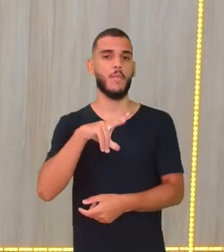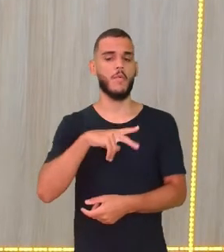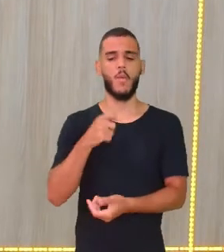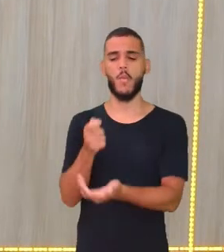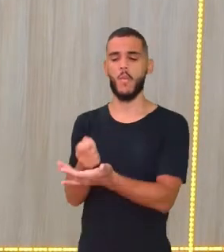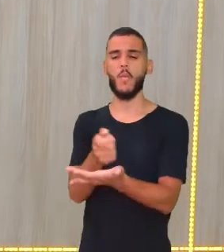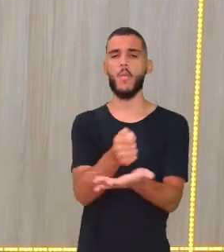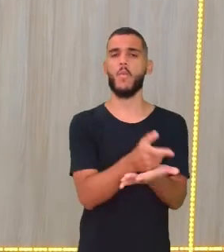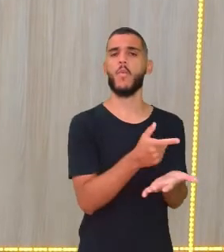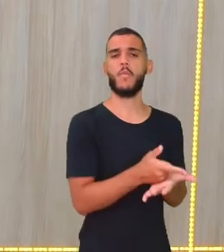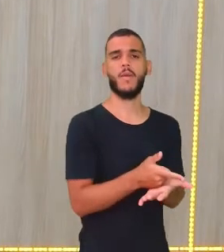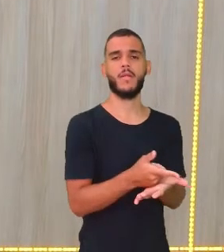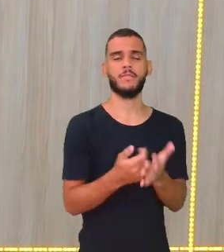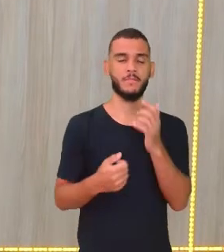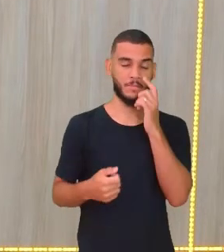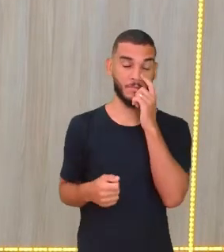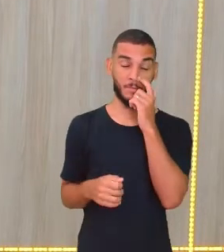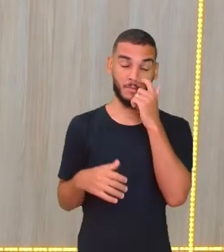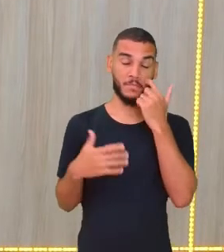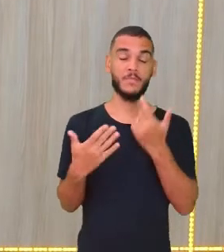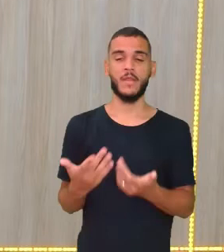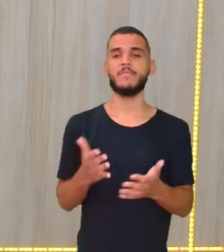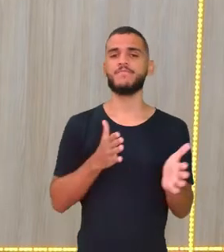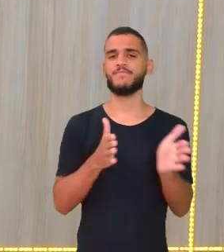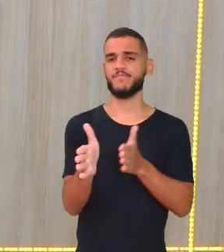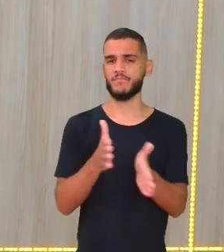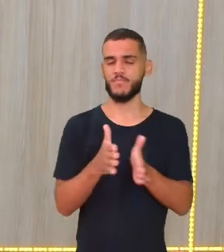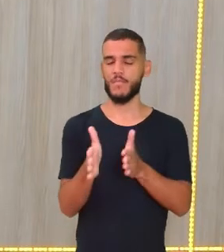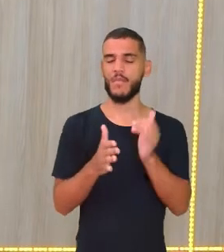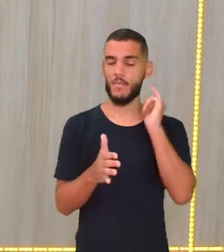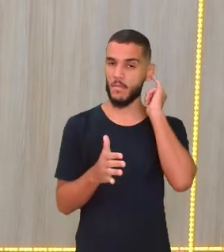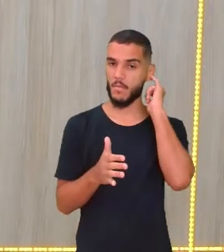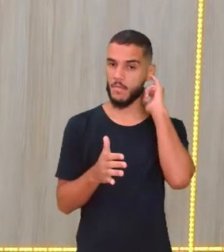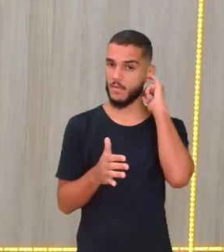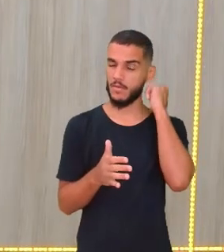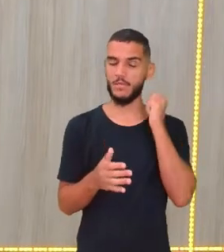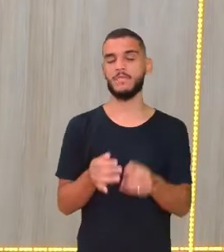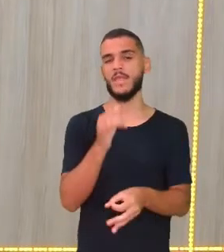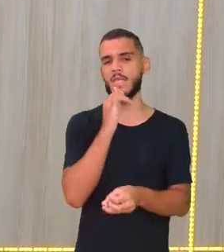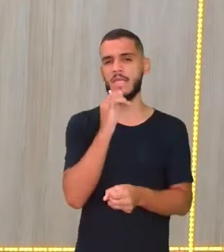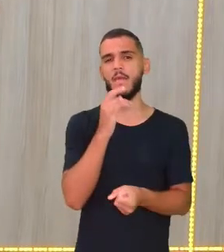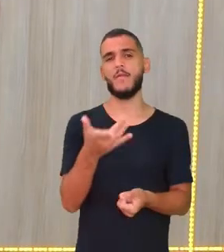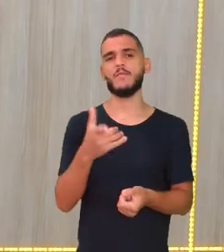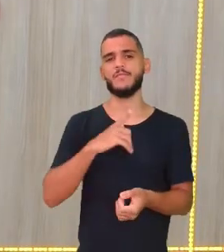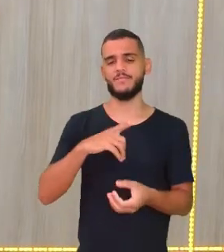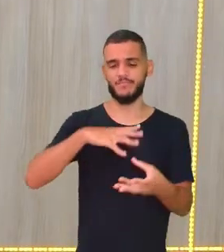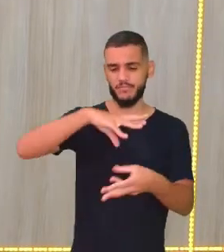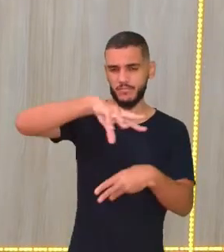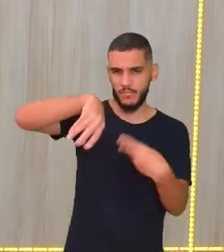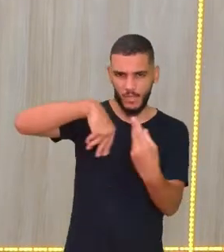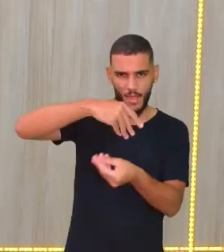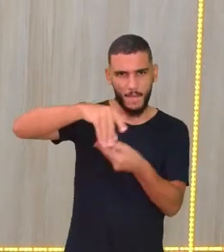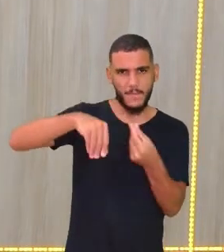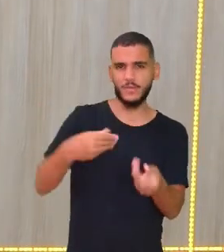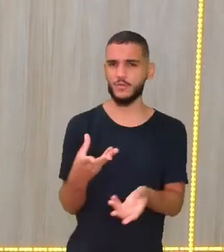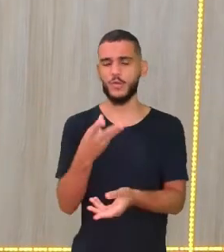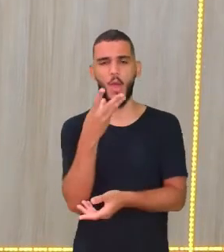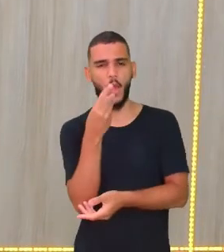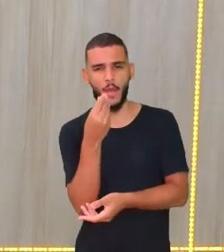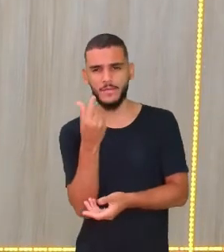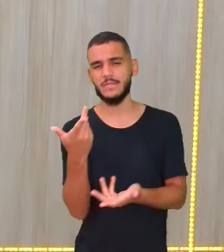é? Naquela época. E para eles, não é, o tempero, os condimentos, as ervas